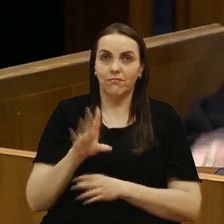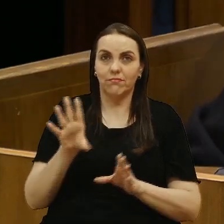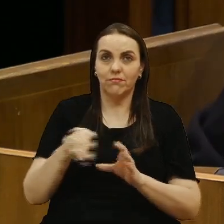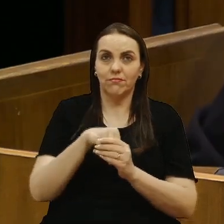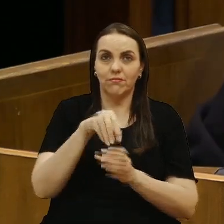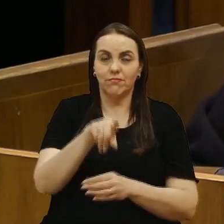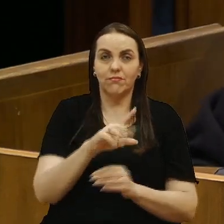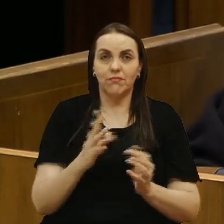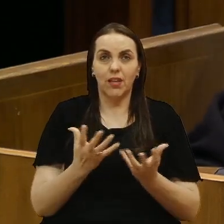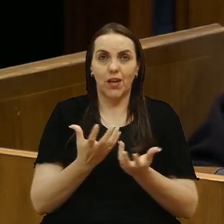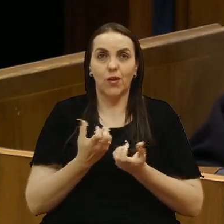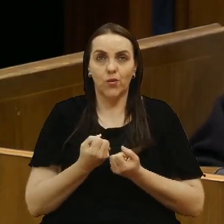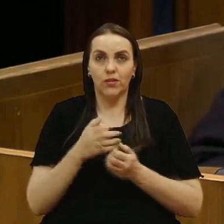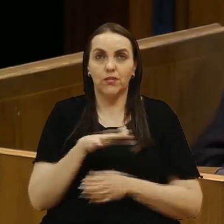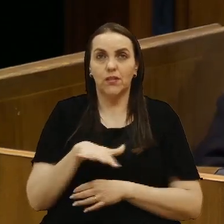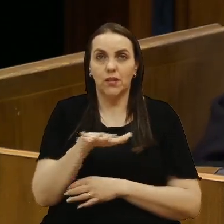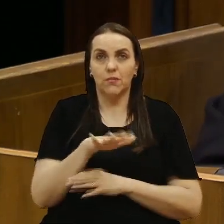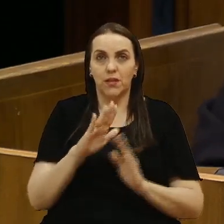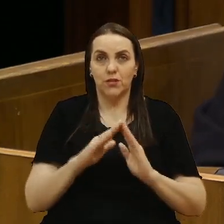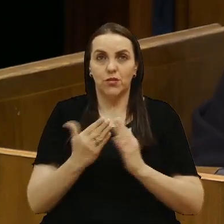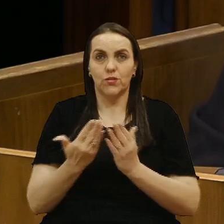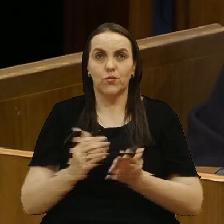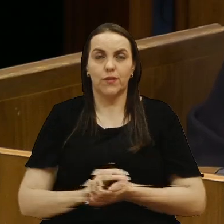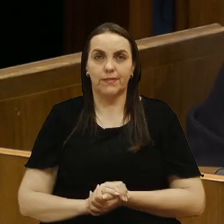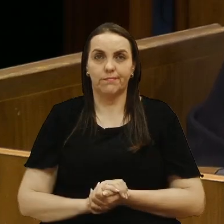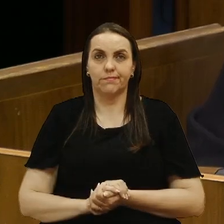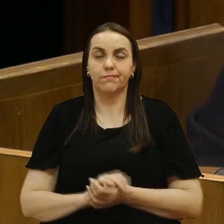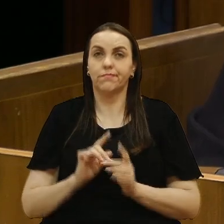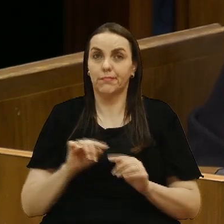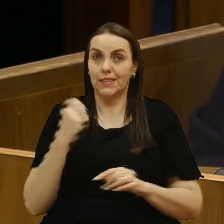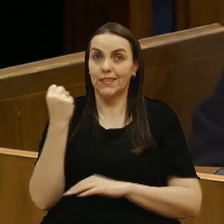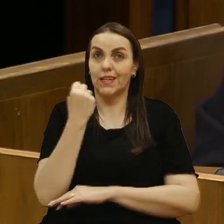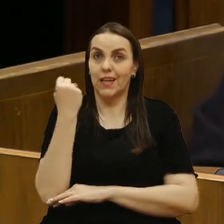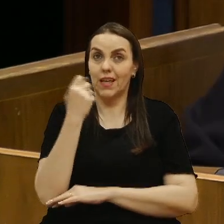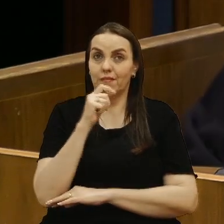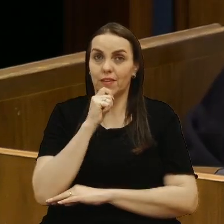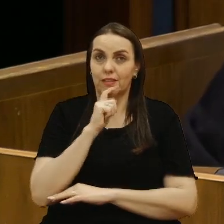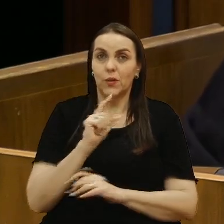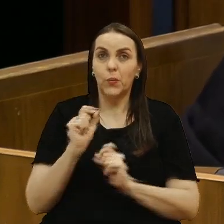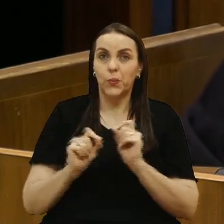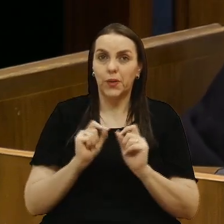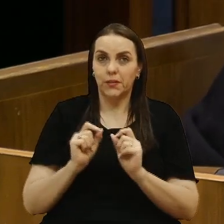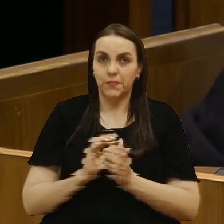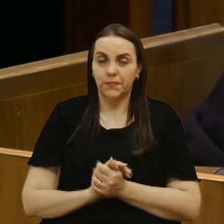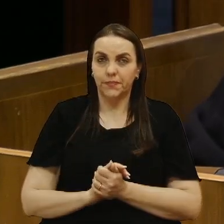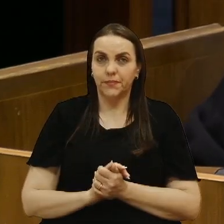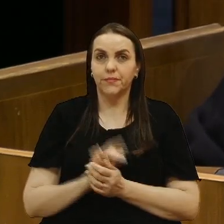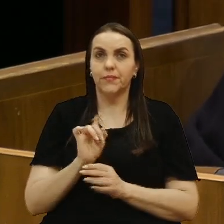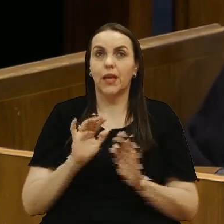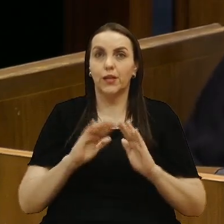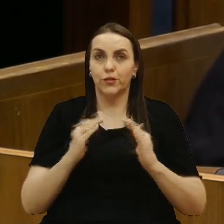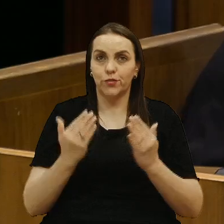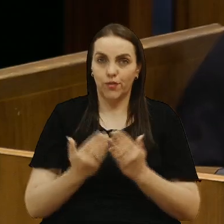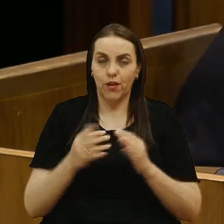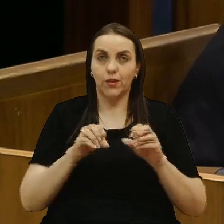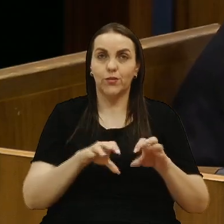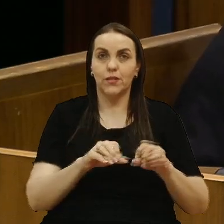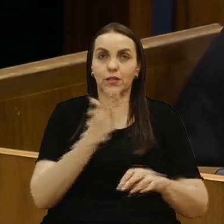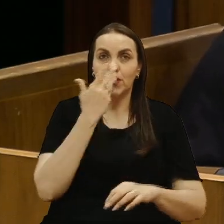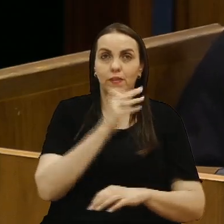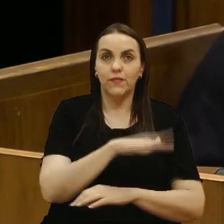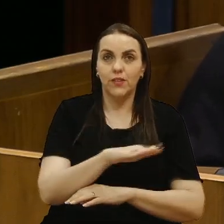e acolhidas no ambiente escolar. Mais grave ainda é o fato que a Escola de Educação